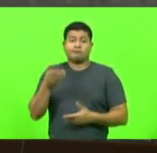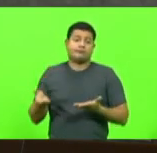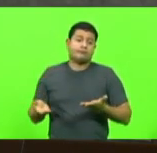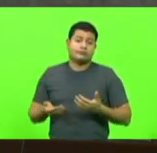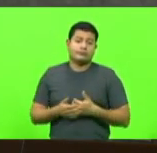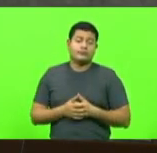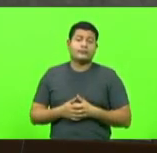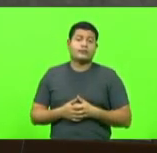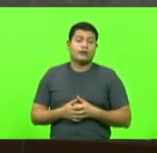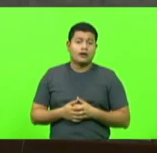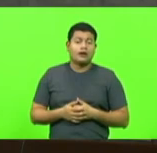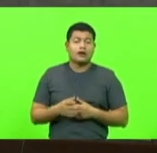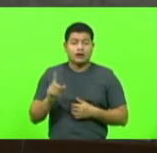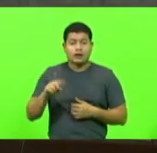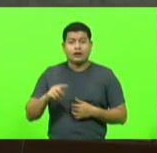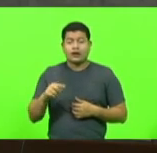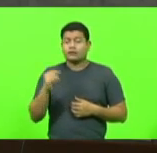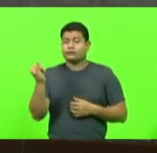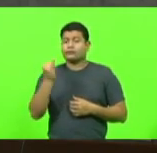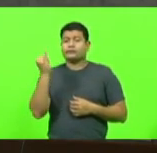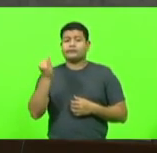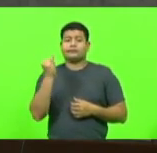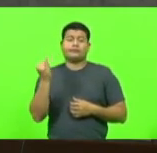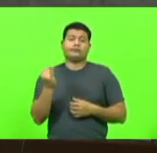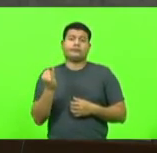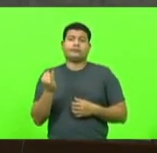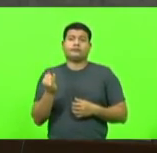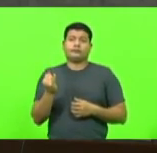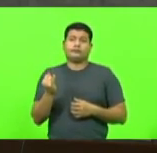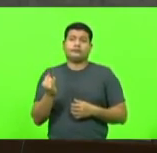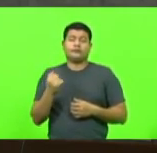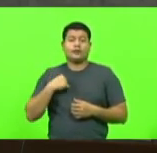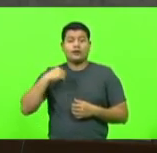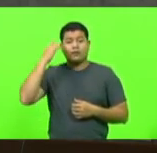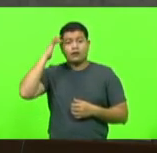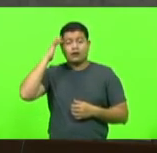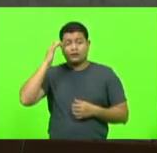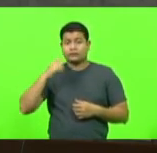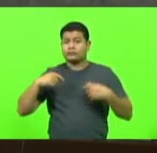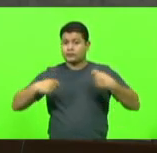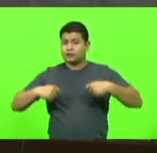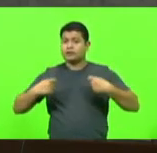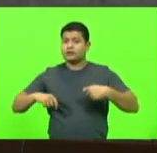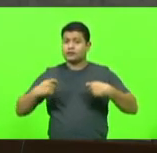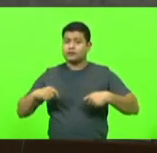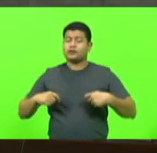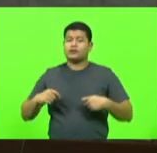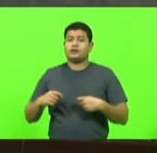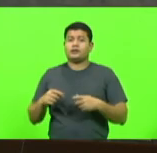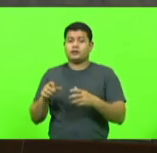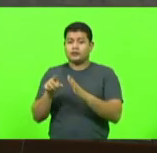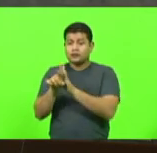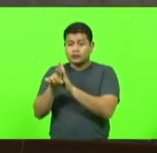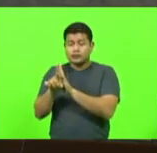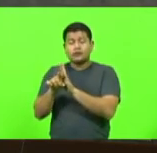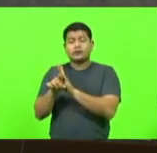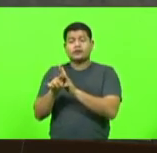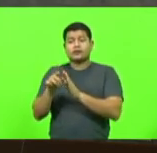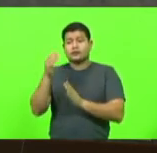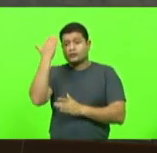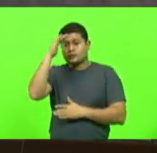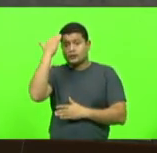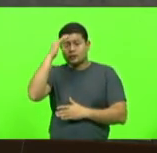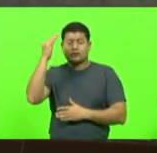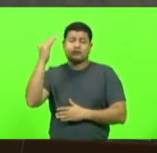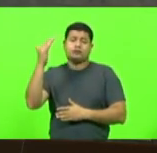questões assim fundamentais que eu acho que a gente tem que ver também. Tanto a instituição, ela